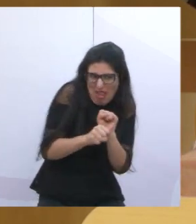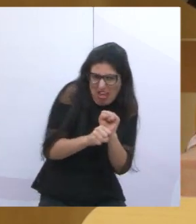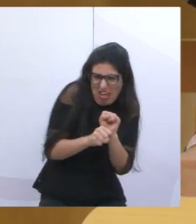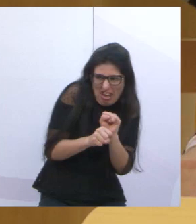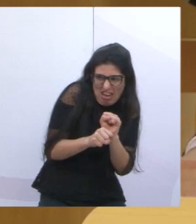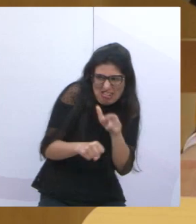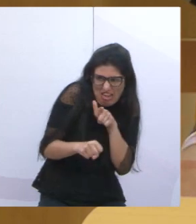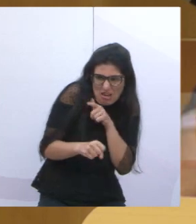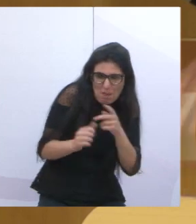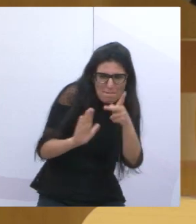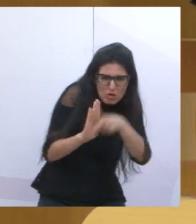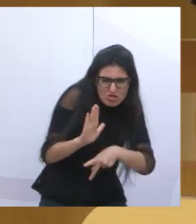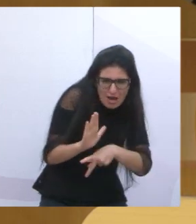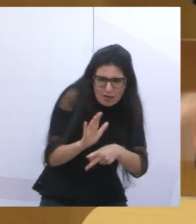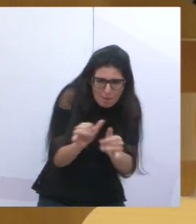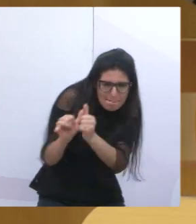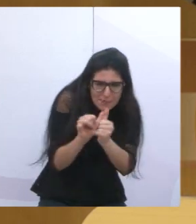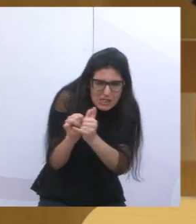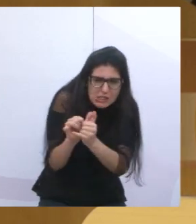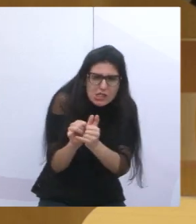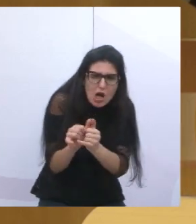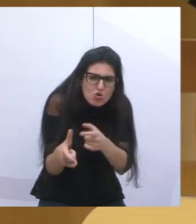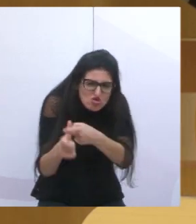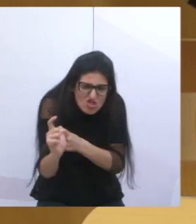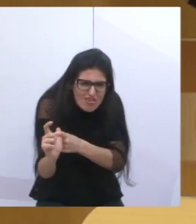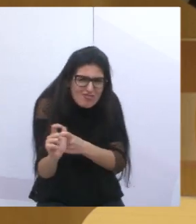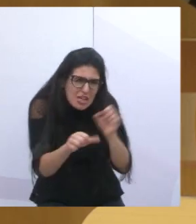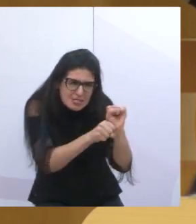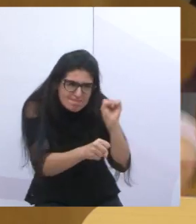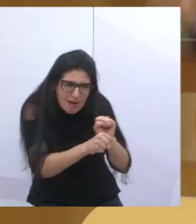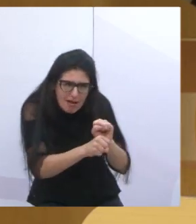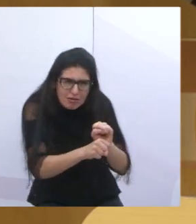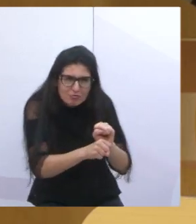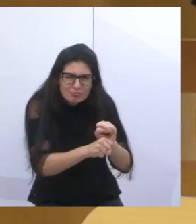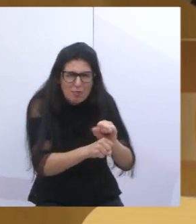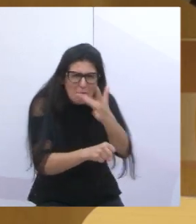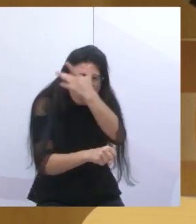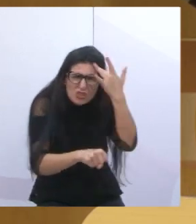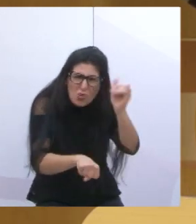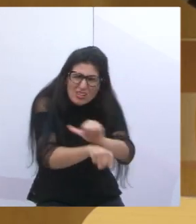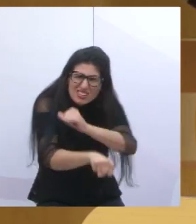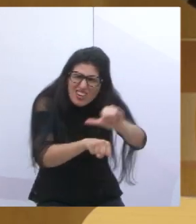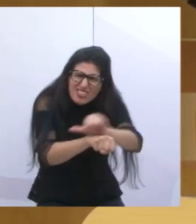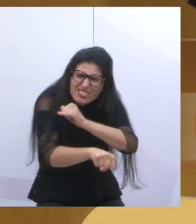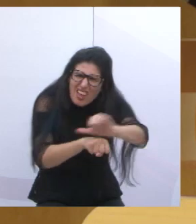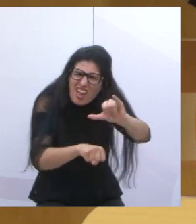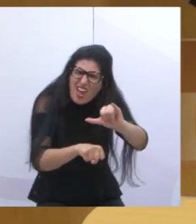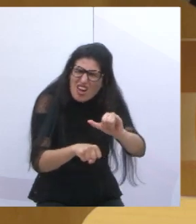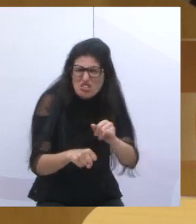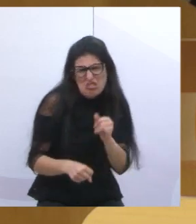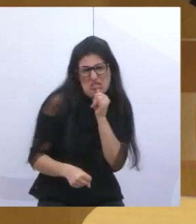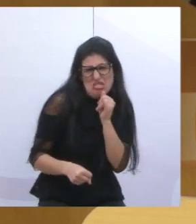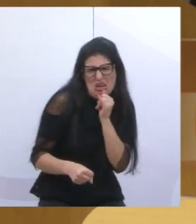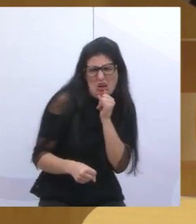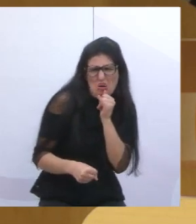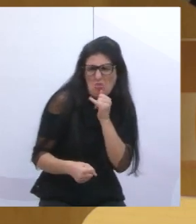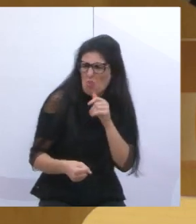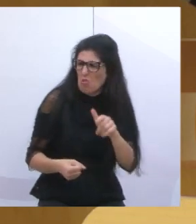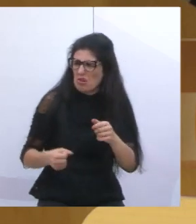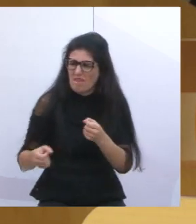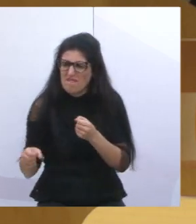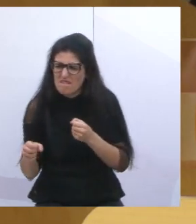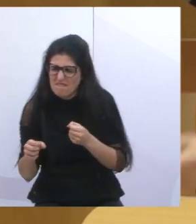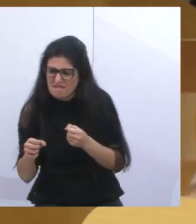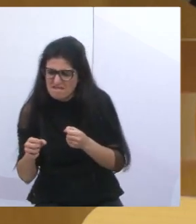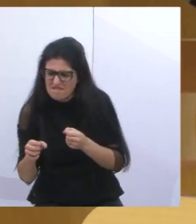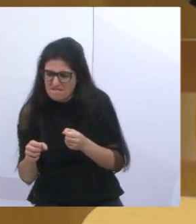Flávio? Vão derrubar porque já tá amarrado a questão aí, que é para estipular um teto para que as pessoas de fato